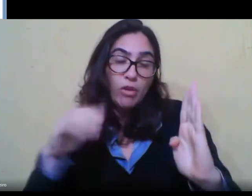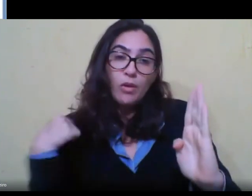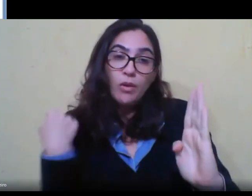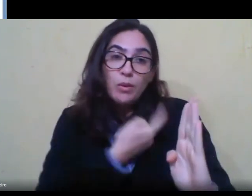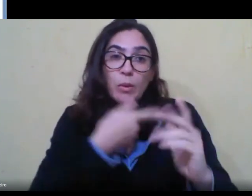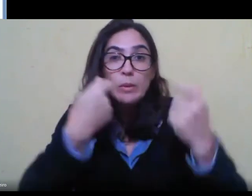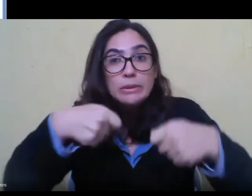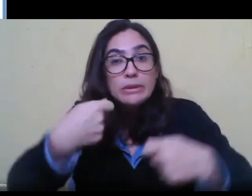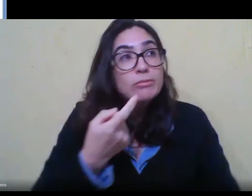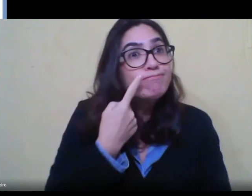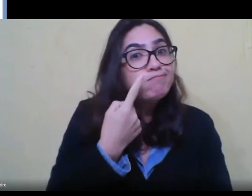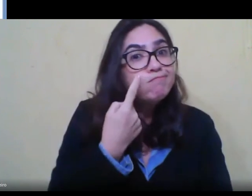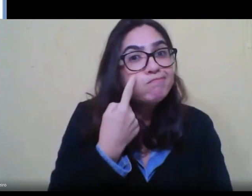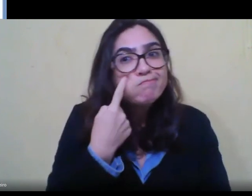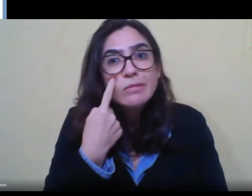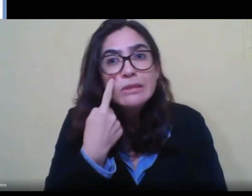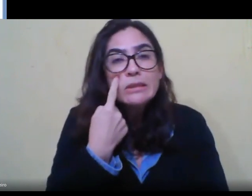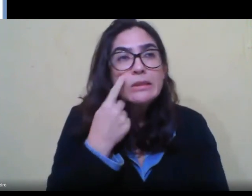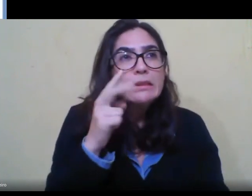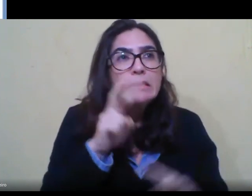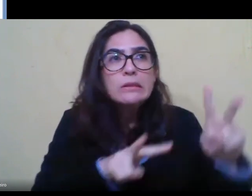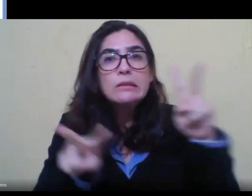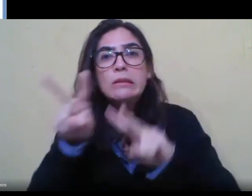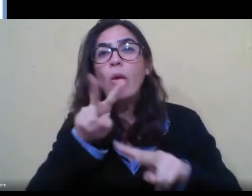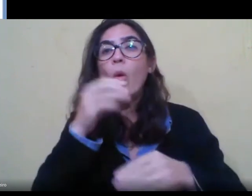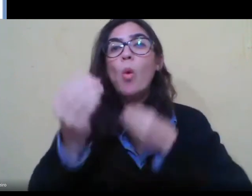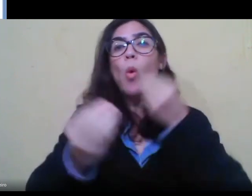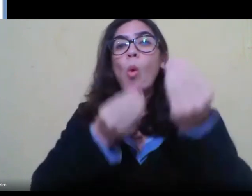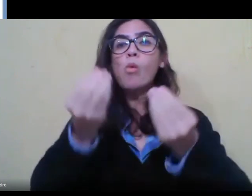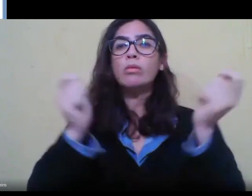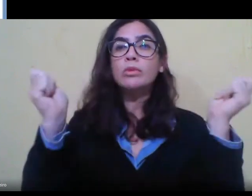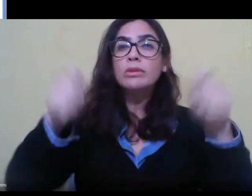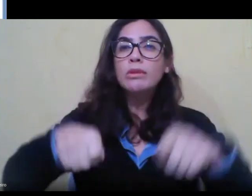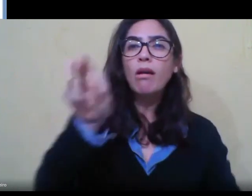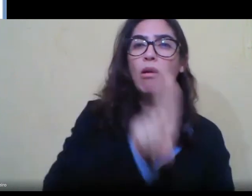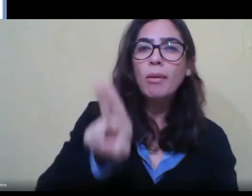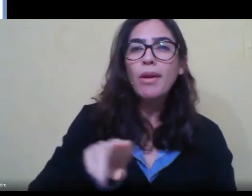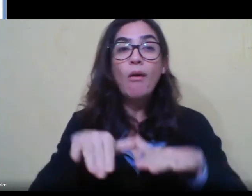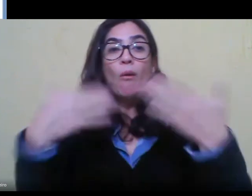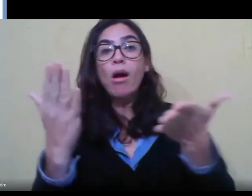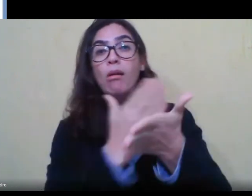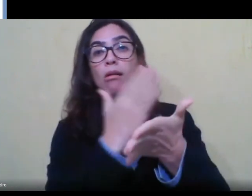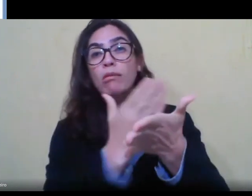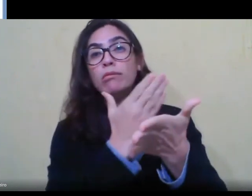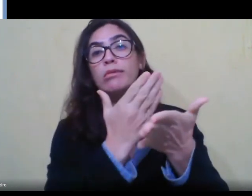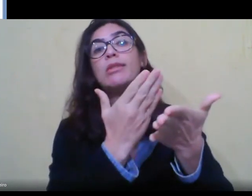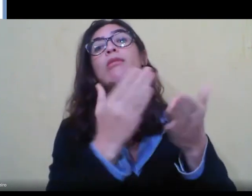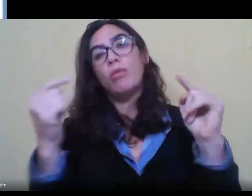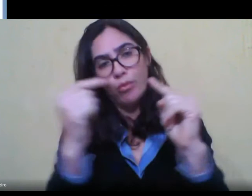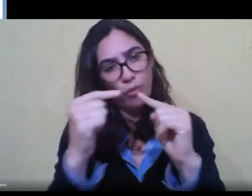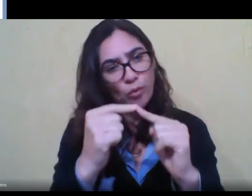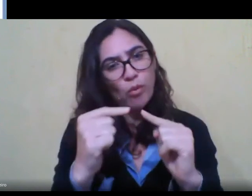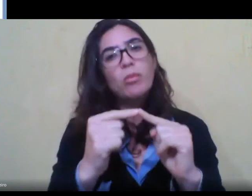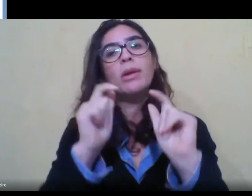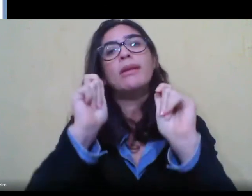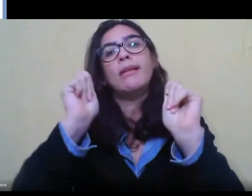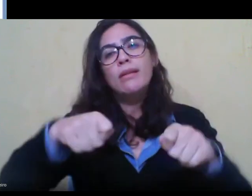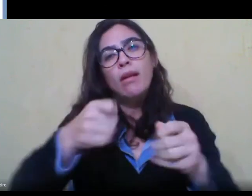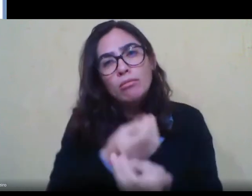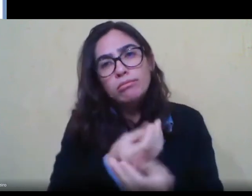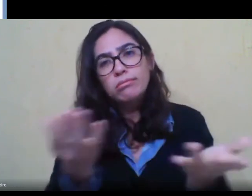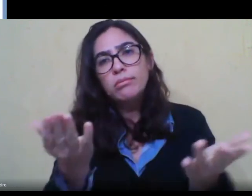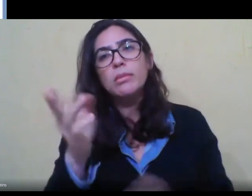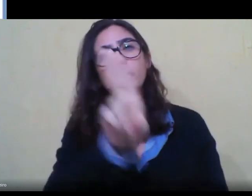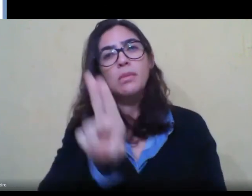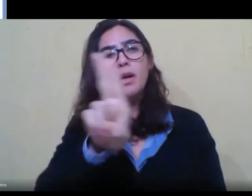livros virtuais a gente pode disponibilizar nessa situação. Quanto à regulação, não tem nada previsto,